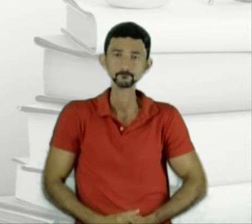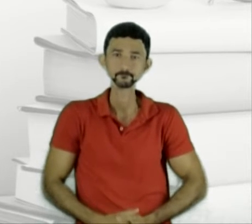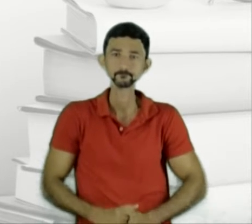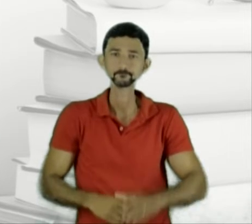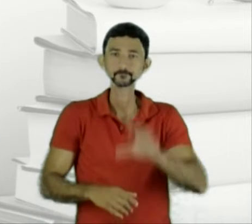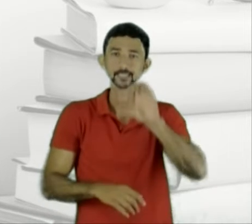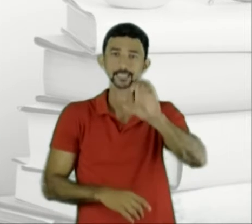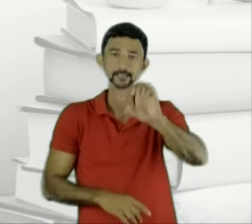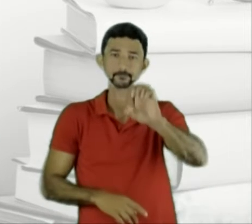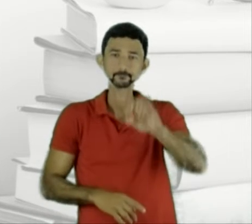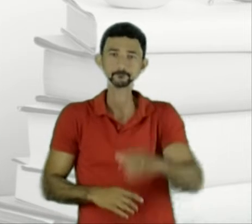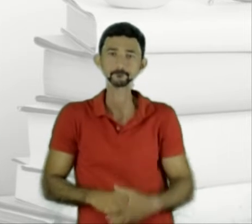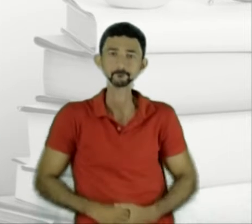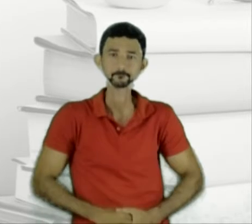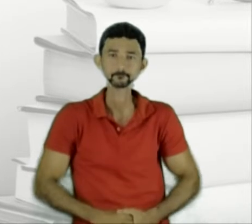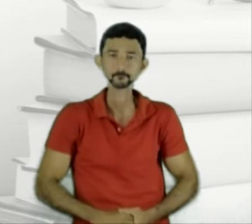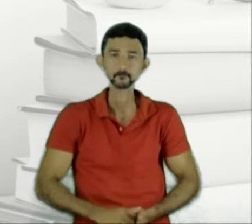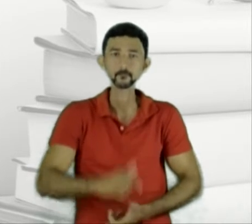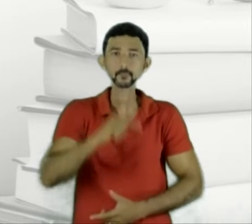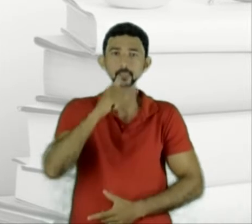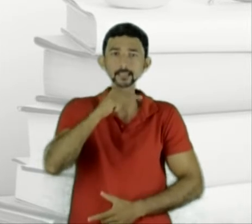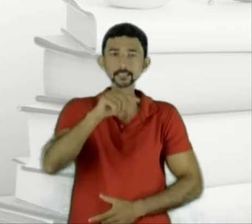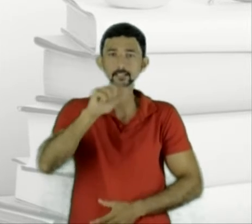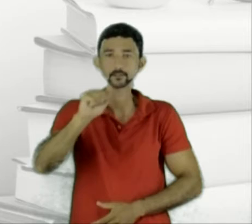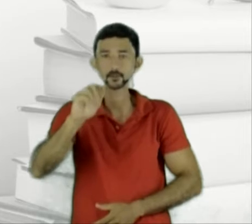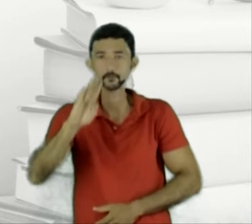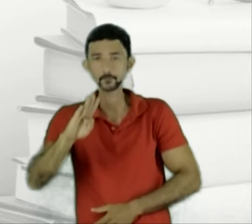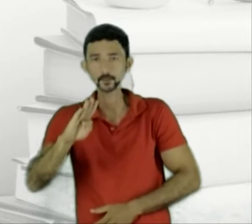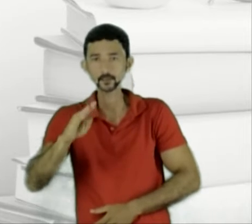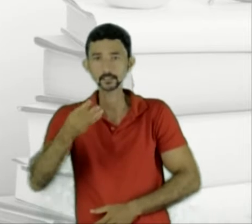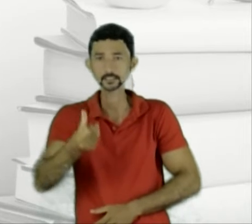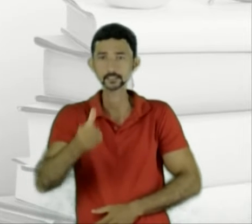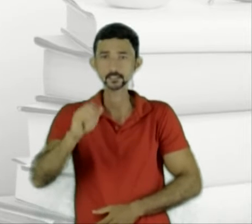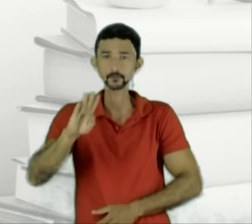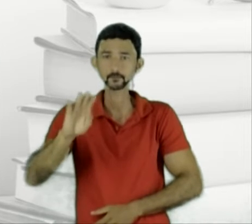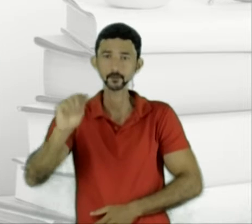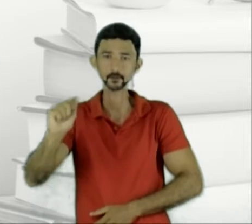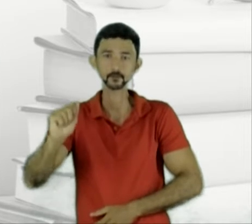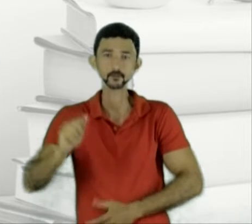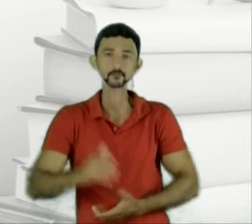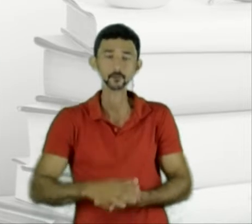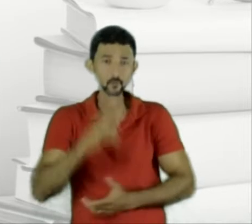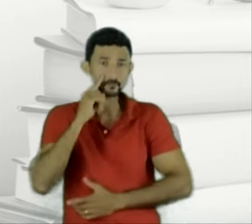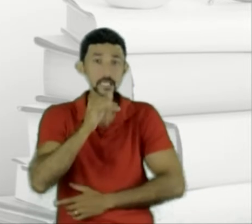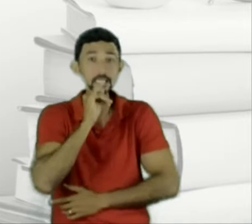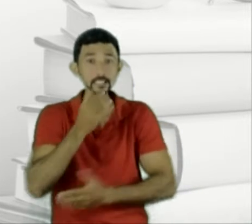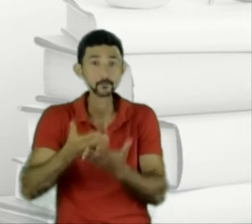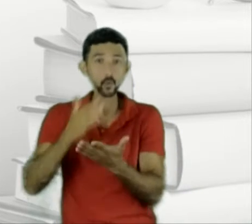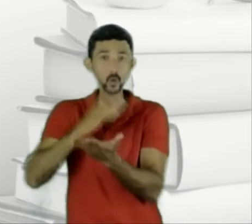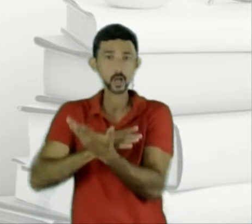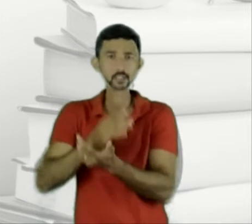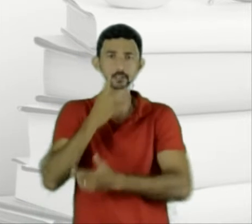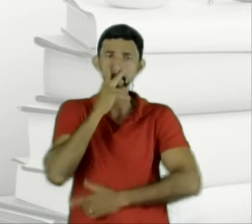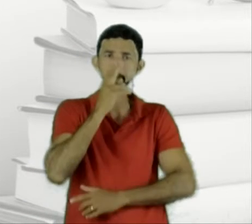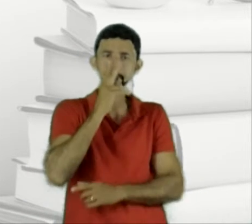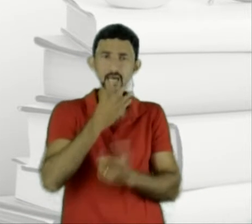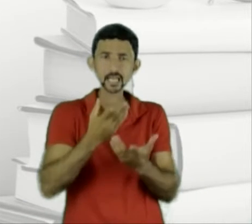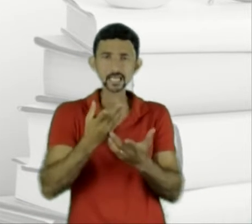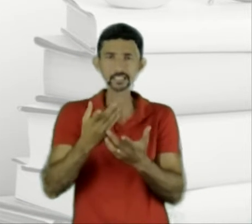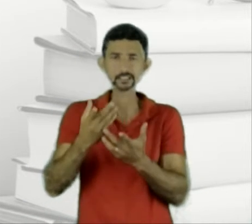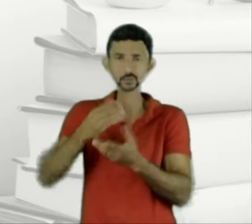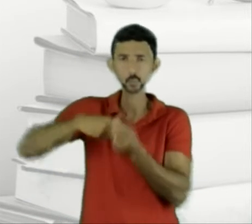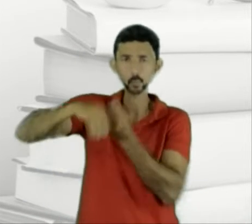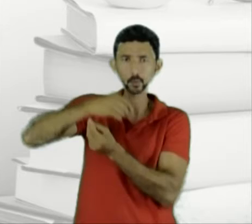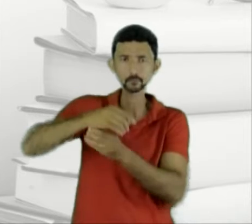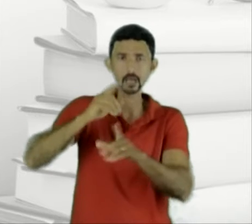Na letra E, 7AB e 6BA. Como a gente viu no exemplo anterior, parece que não é